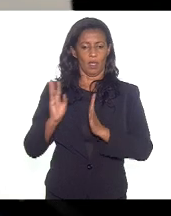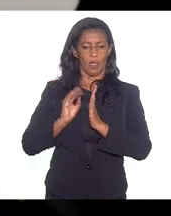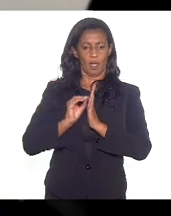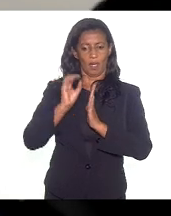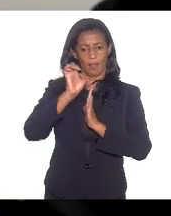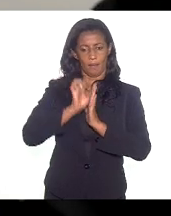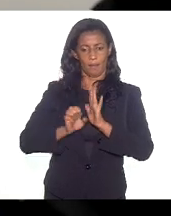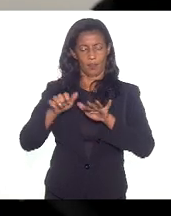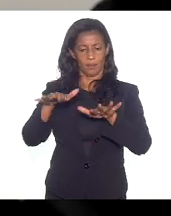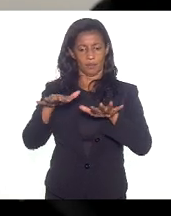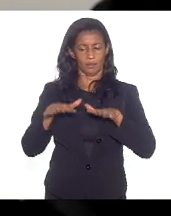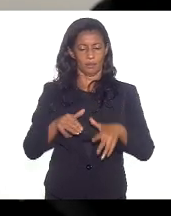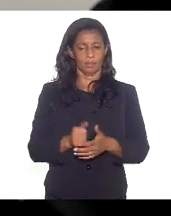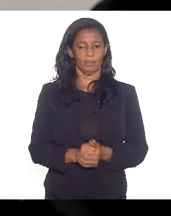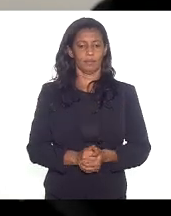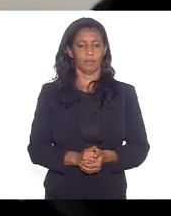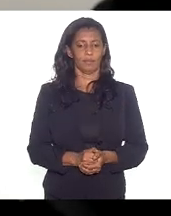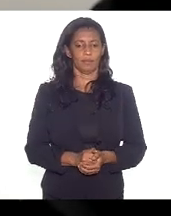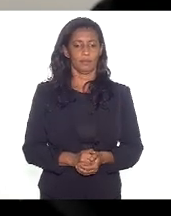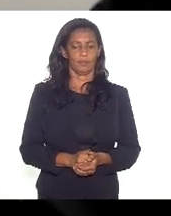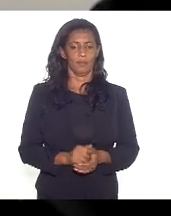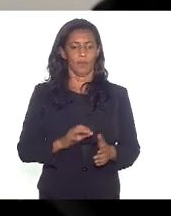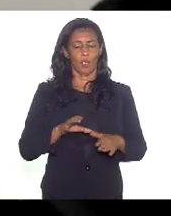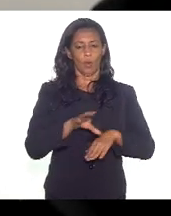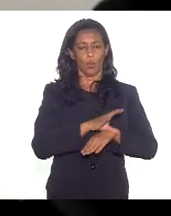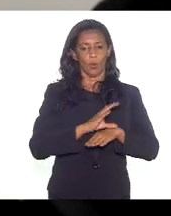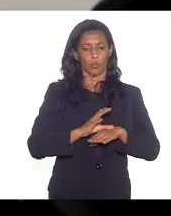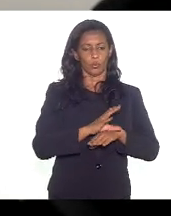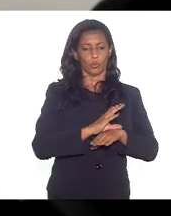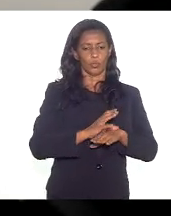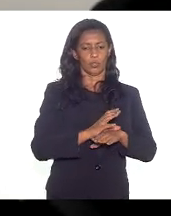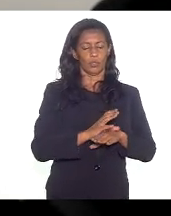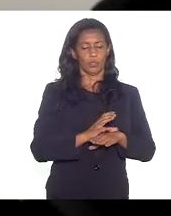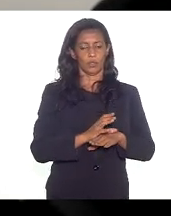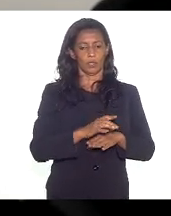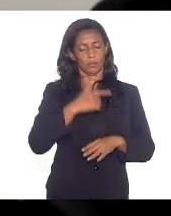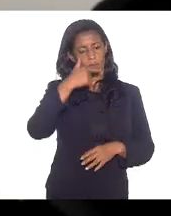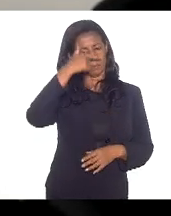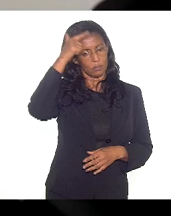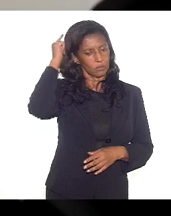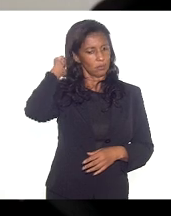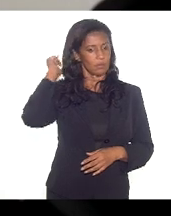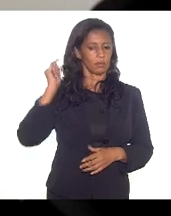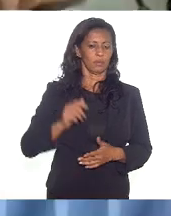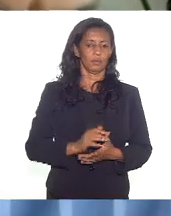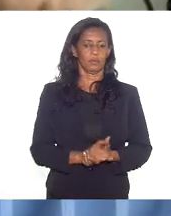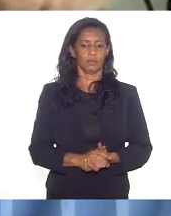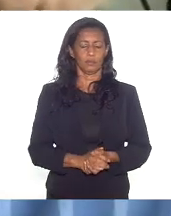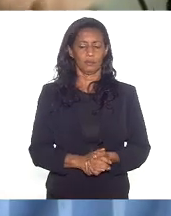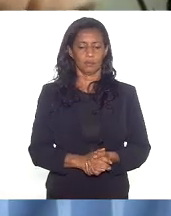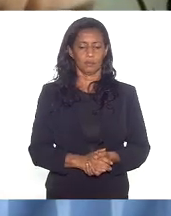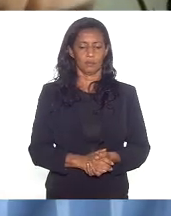plenário. Para emitir parecer pela Comissão de Constituição e Justiça, deputado Luiz Paulo.